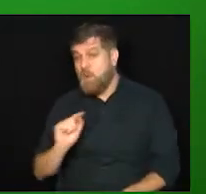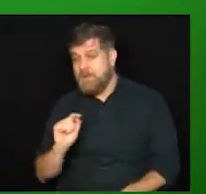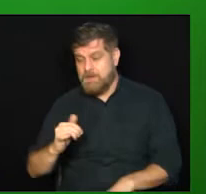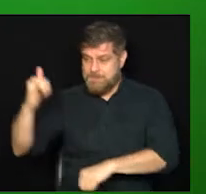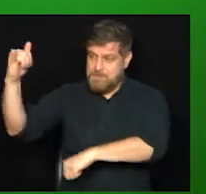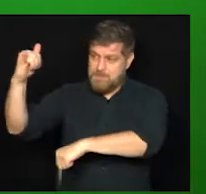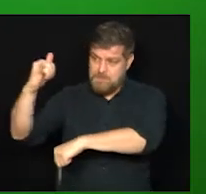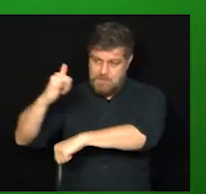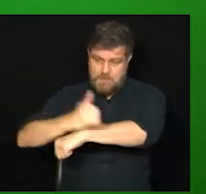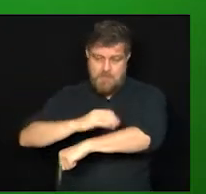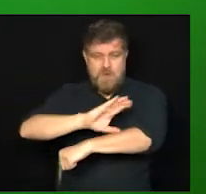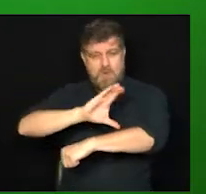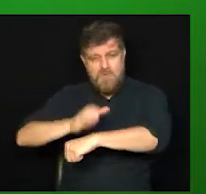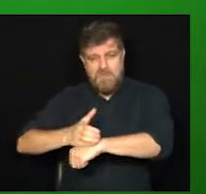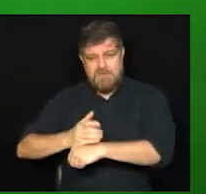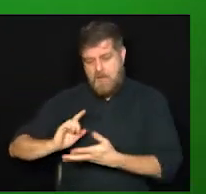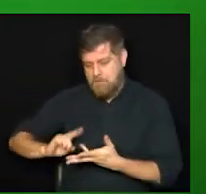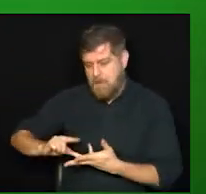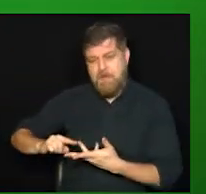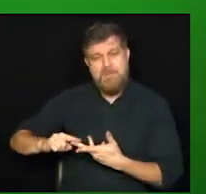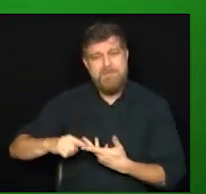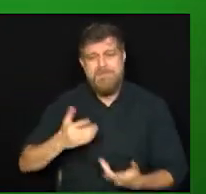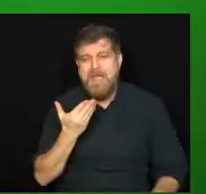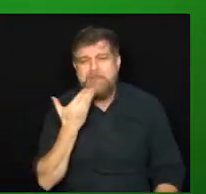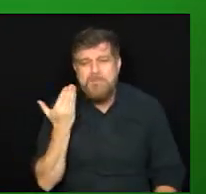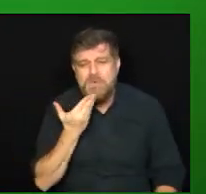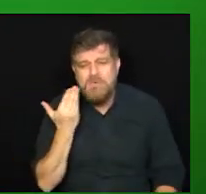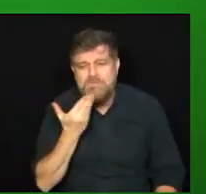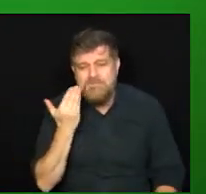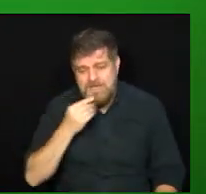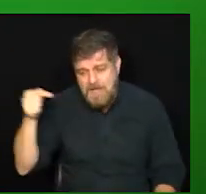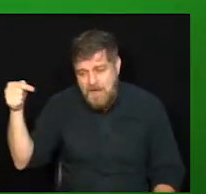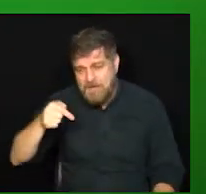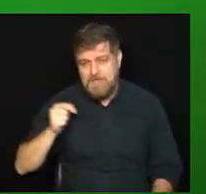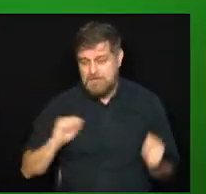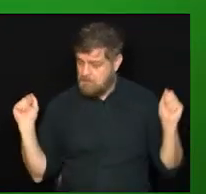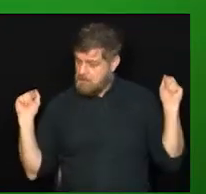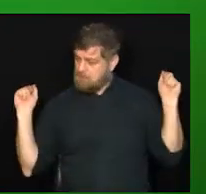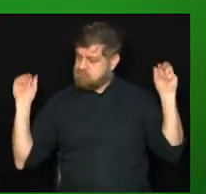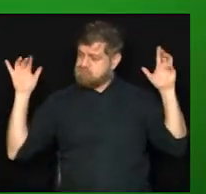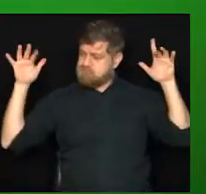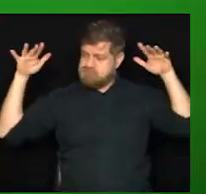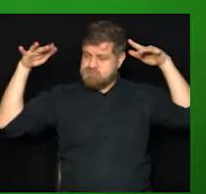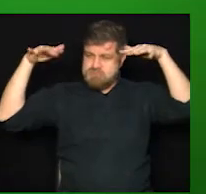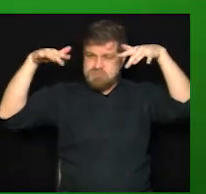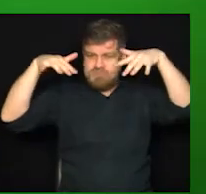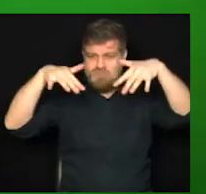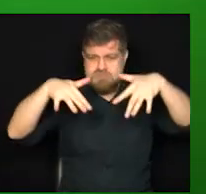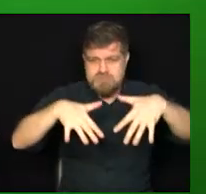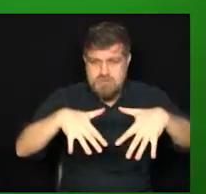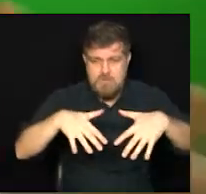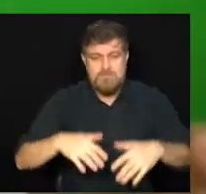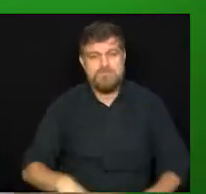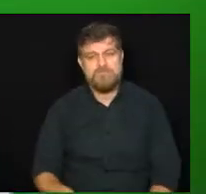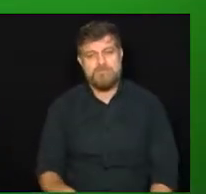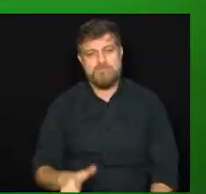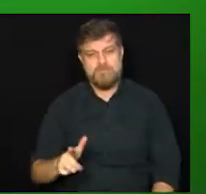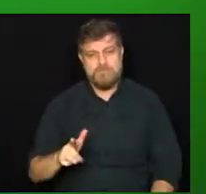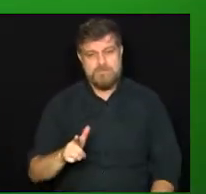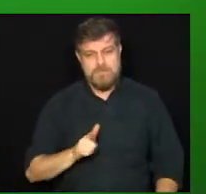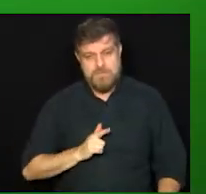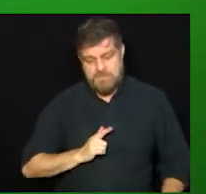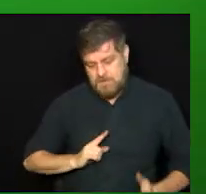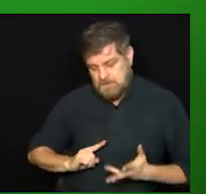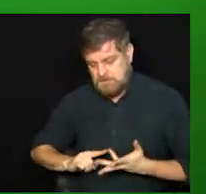tem toda a facilidade para receber o evento. E toda